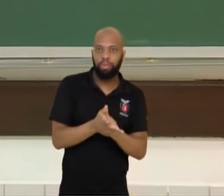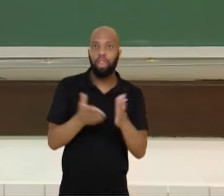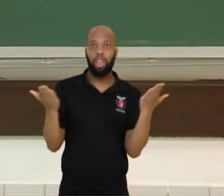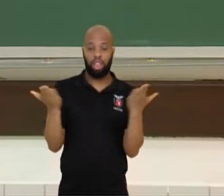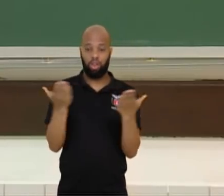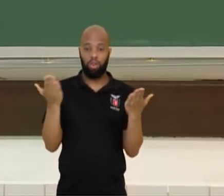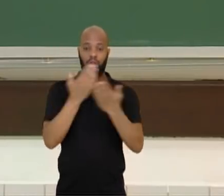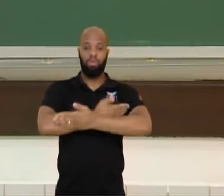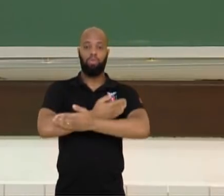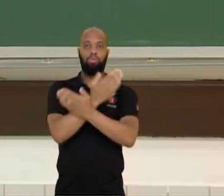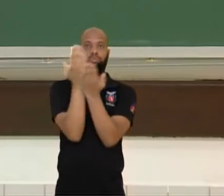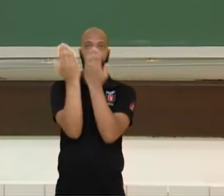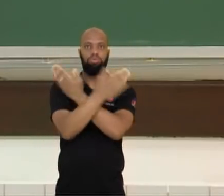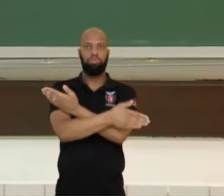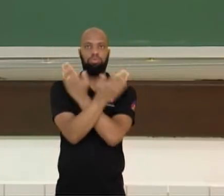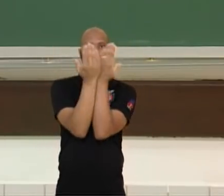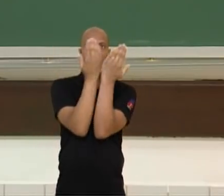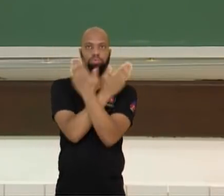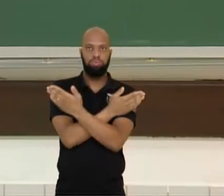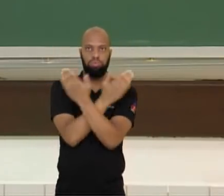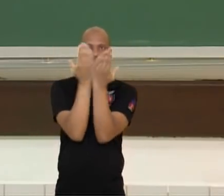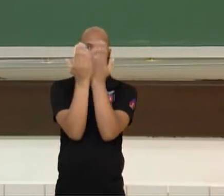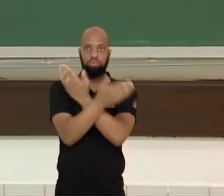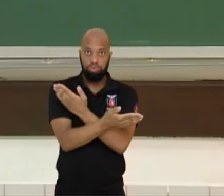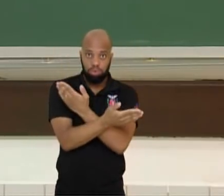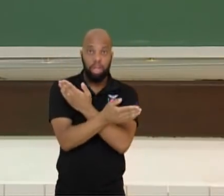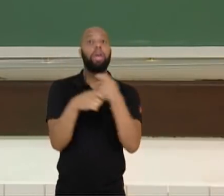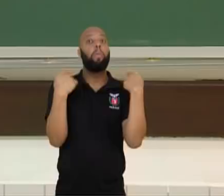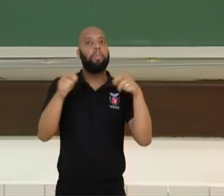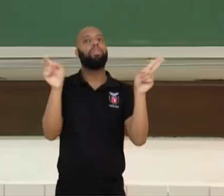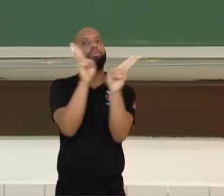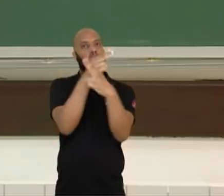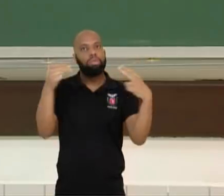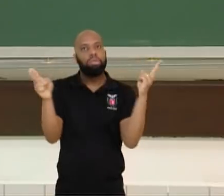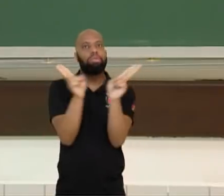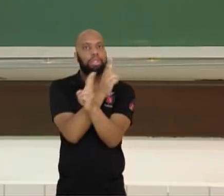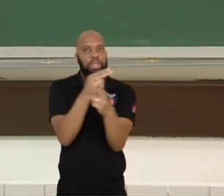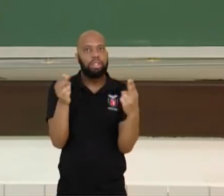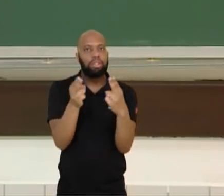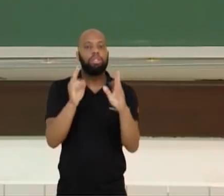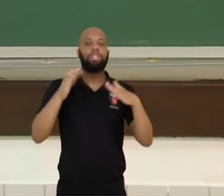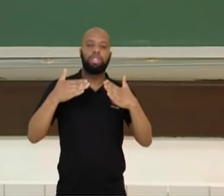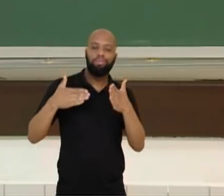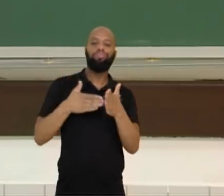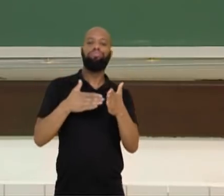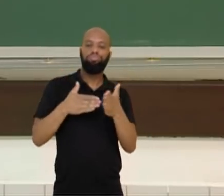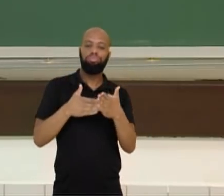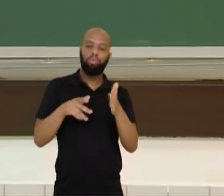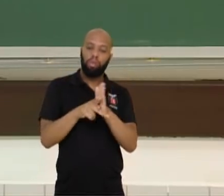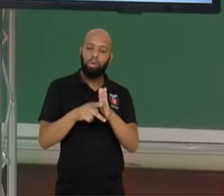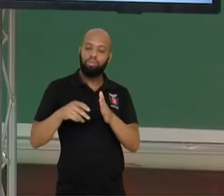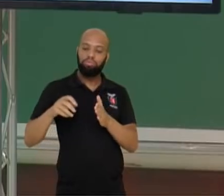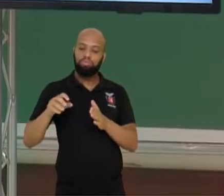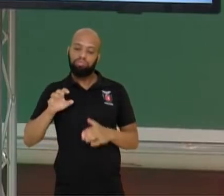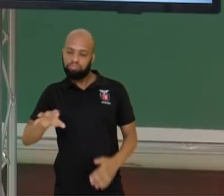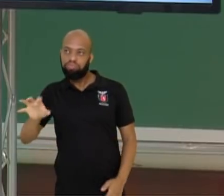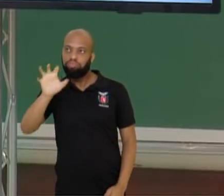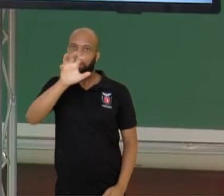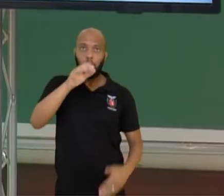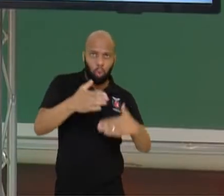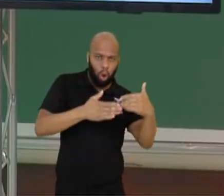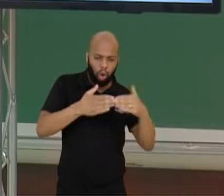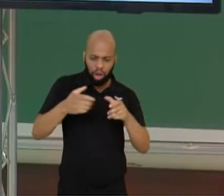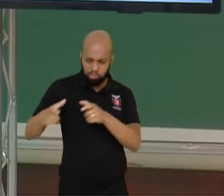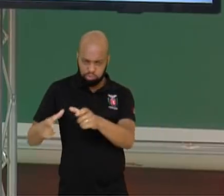de vento, em local onde venta muito. Se não venta muito, não adianta construir um moinho. Então, ele fica restrito a essas regiões. Não é qualquer local que eu